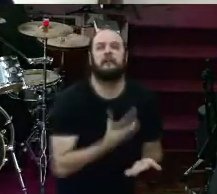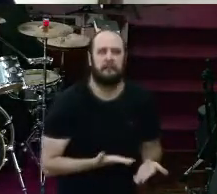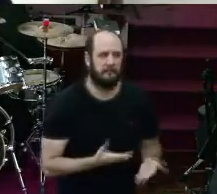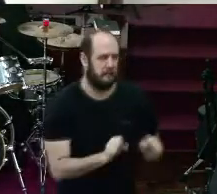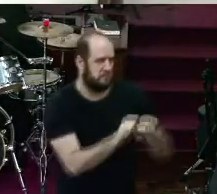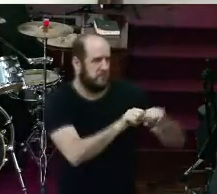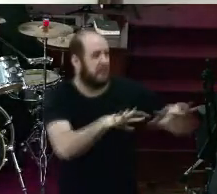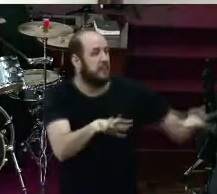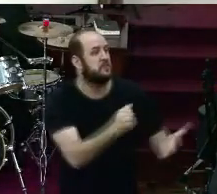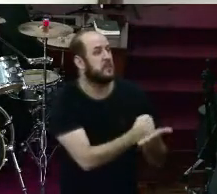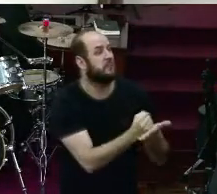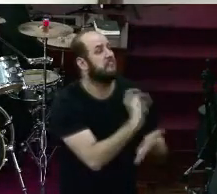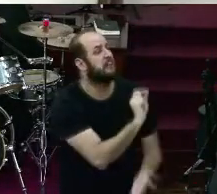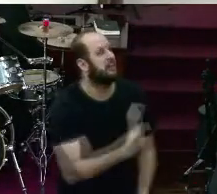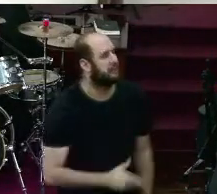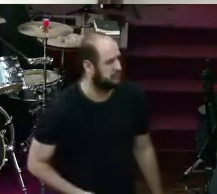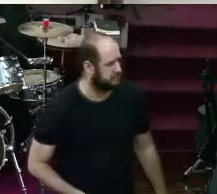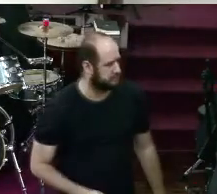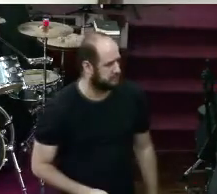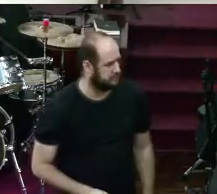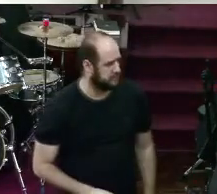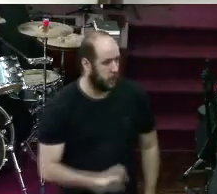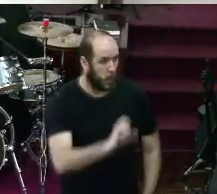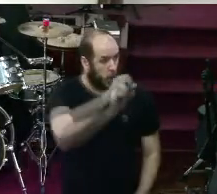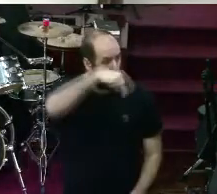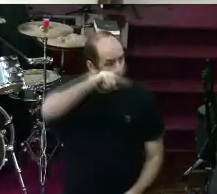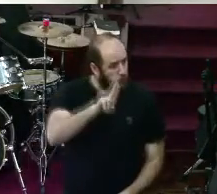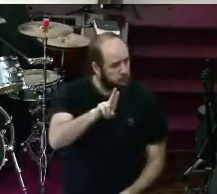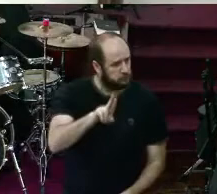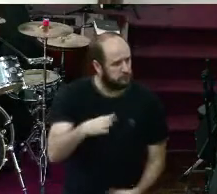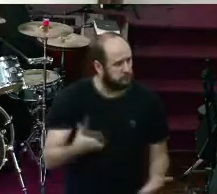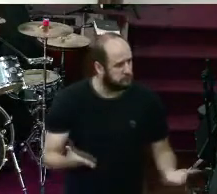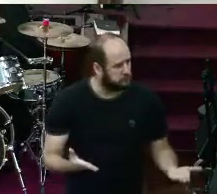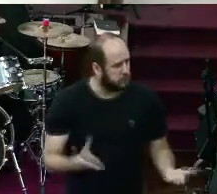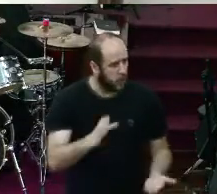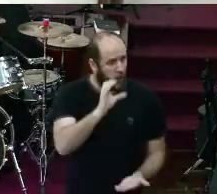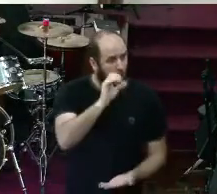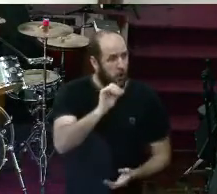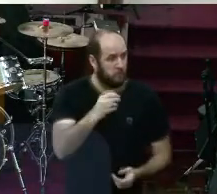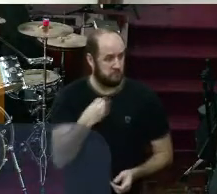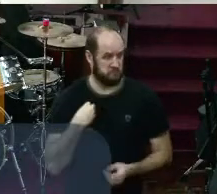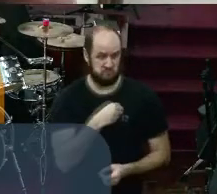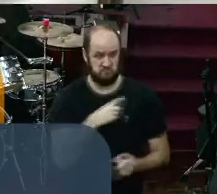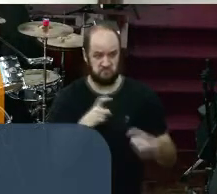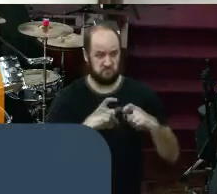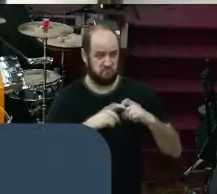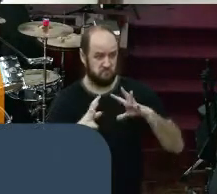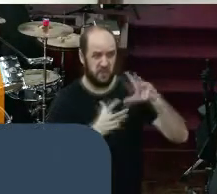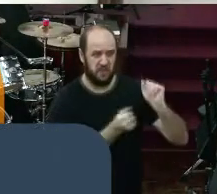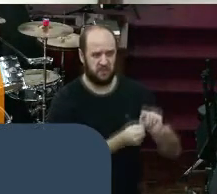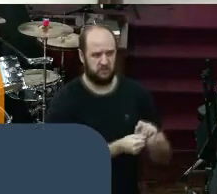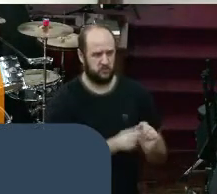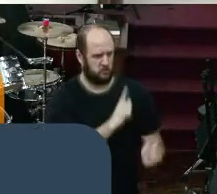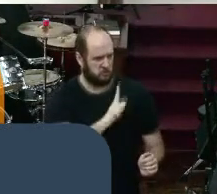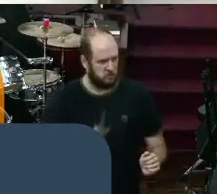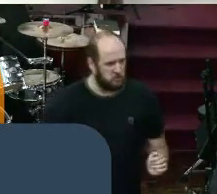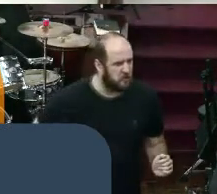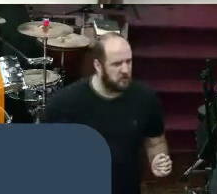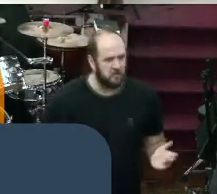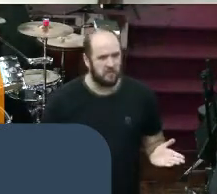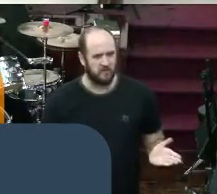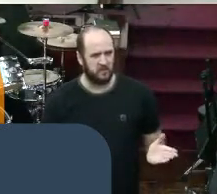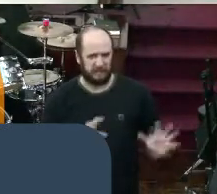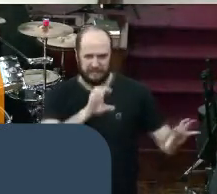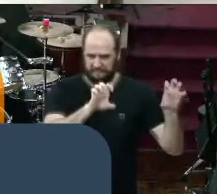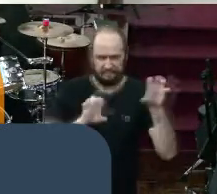que está acontecendo no mundo? A ONU? A OMS? O governo federal? O